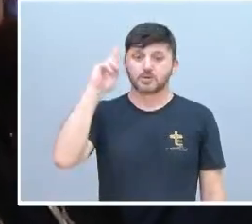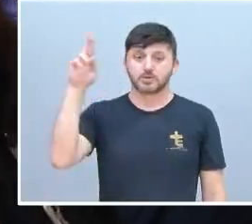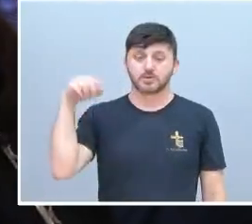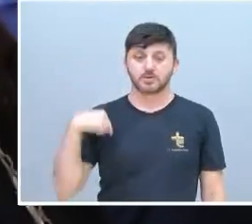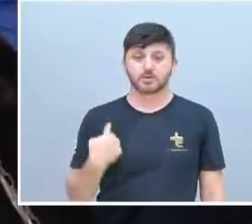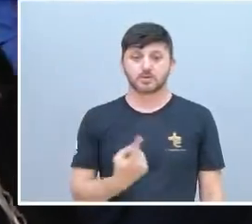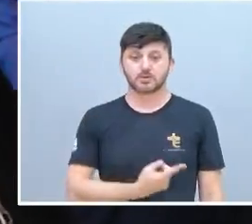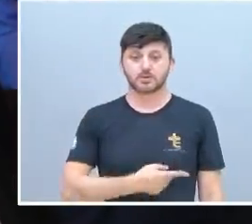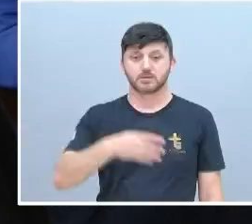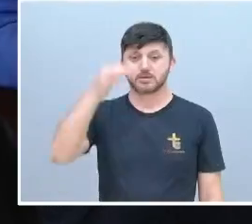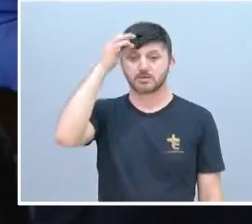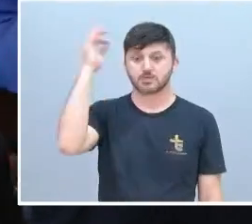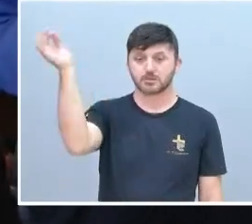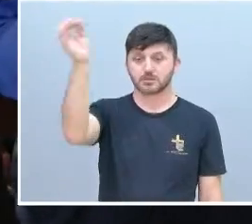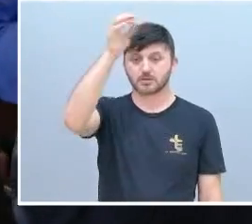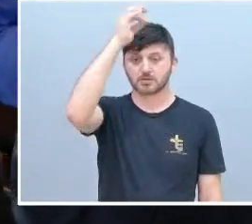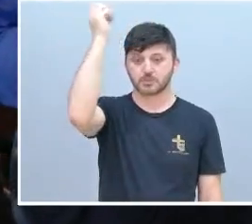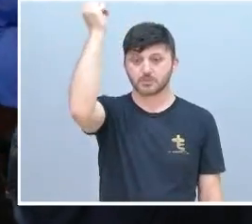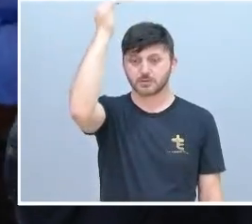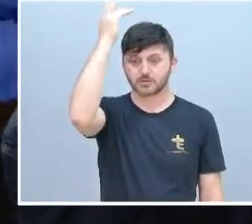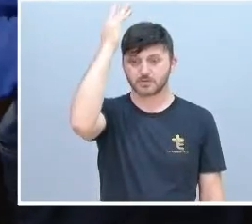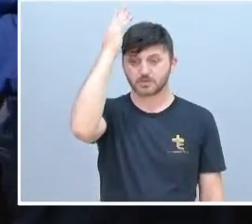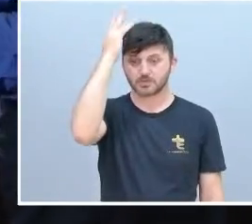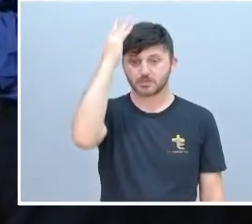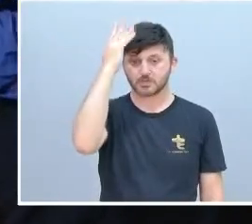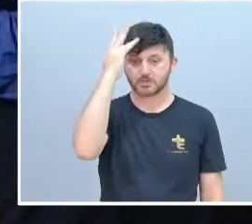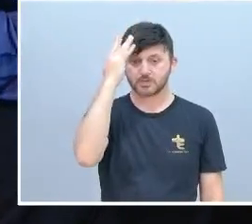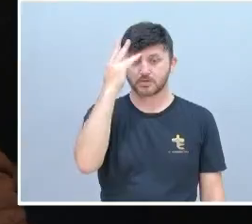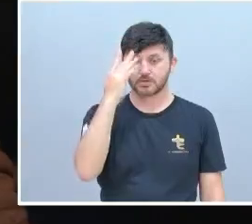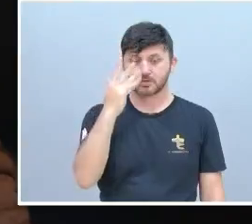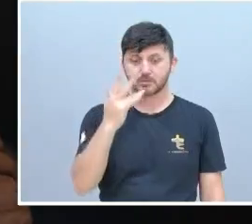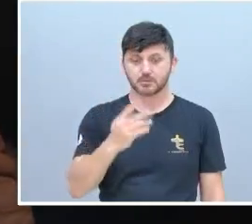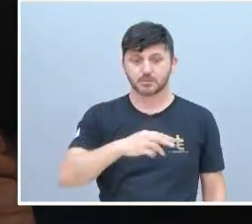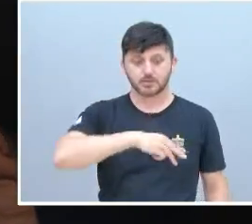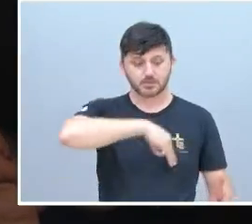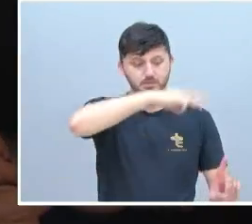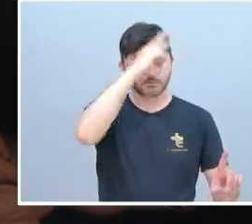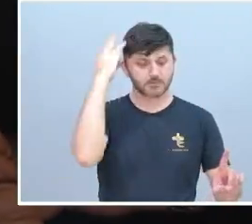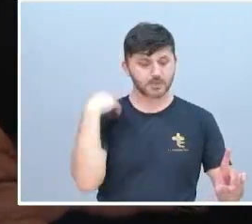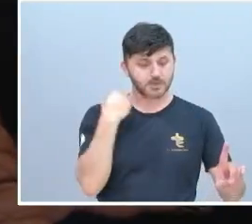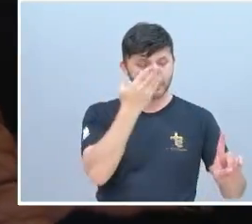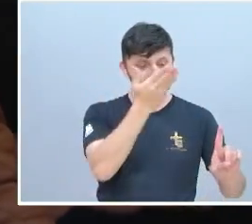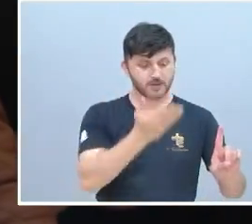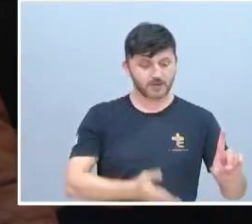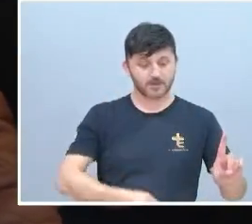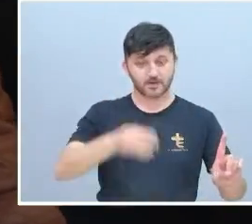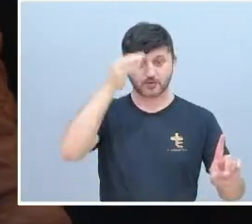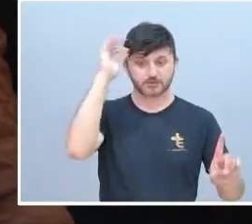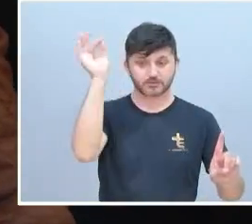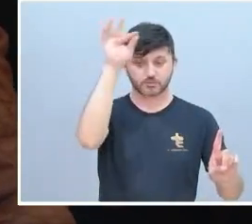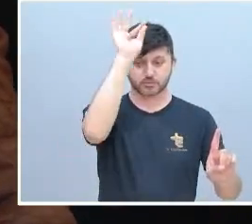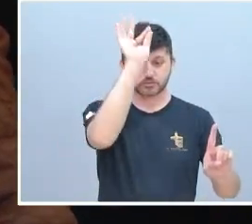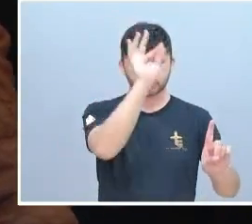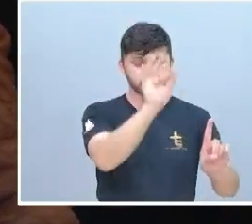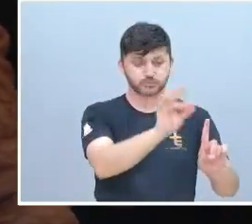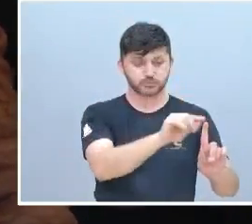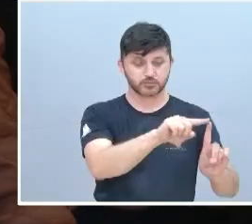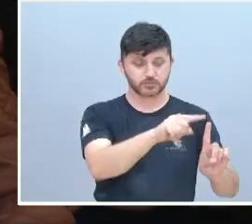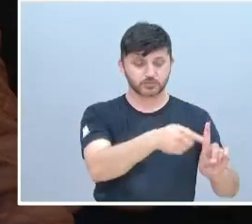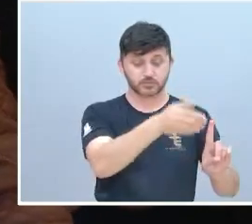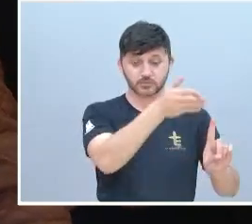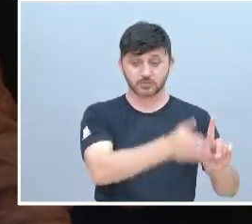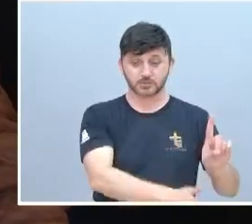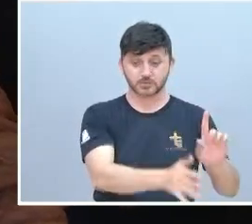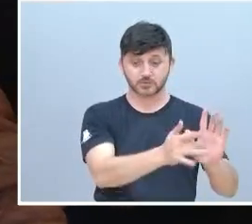único Filho, nosso Senhor, que foi concebido pelo poder do Espírito Santo, nasceu da Virgem